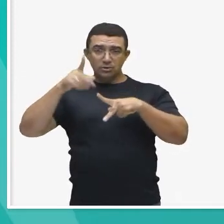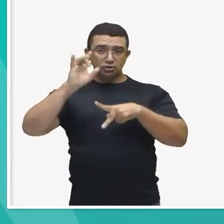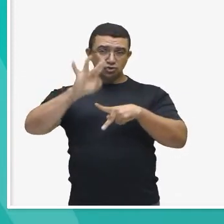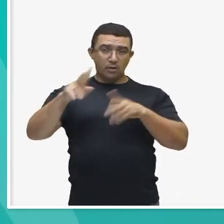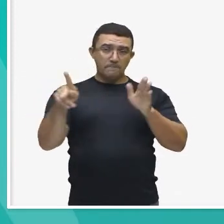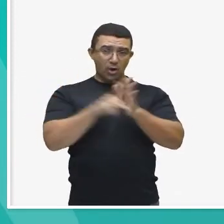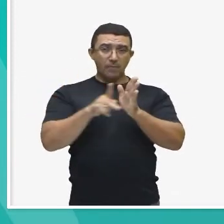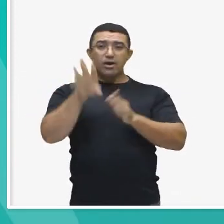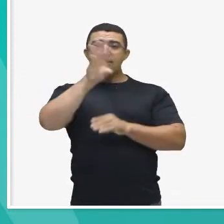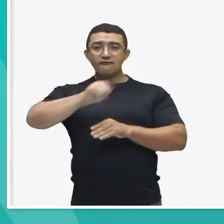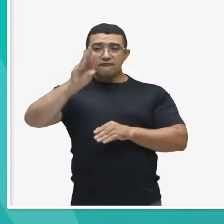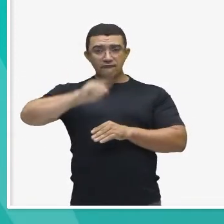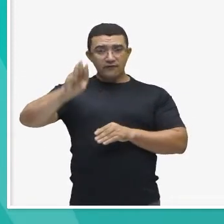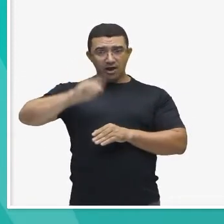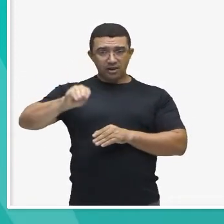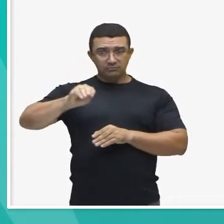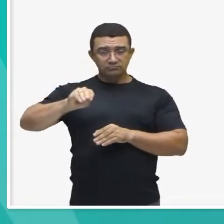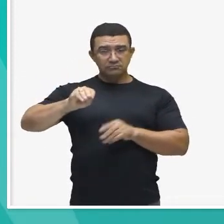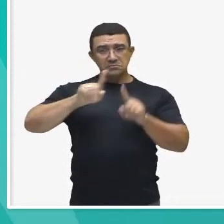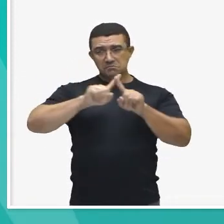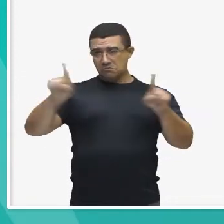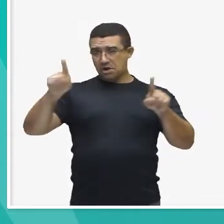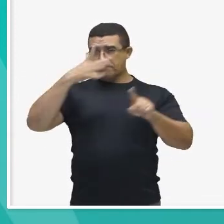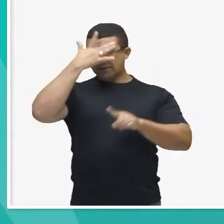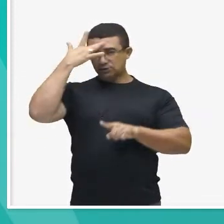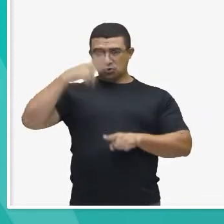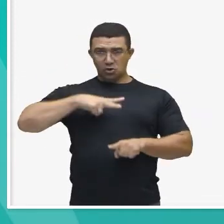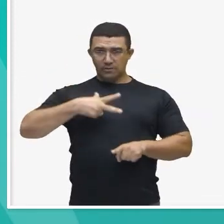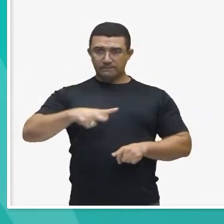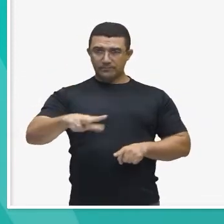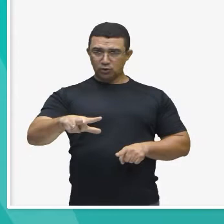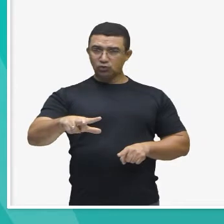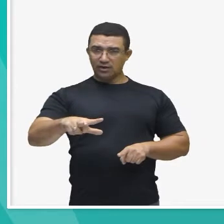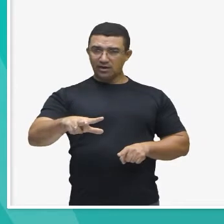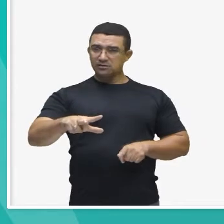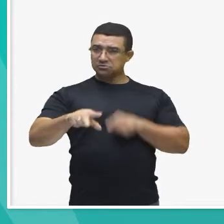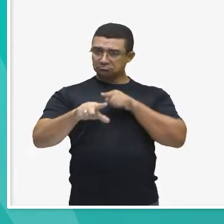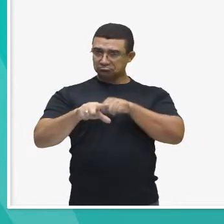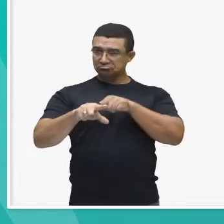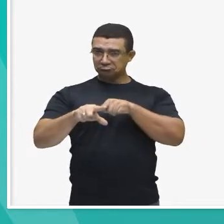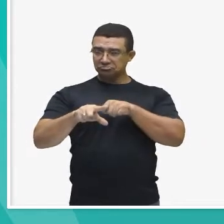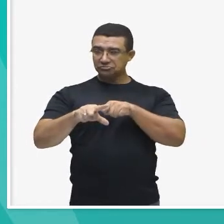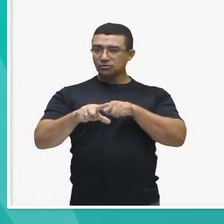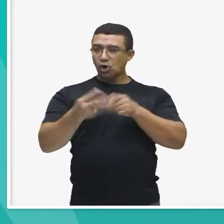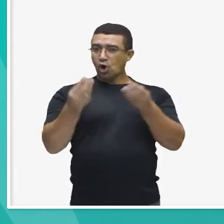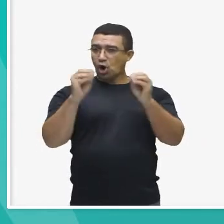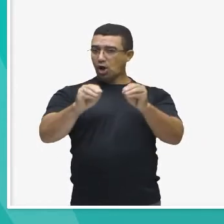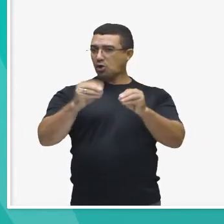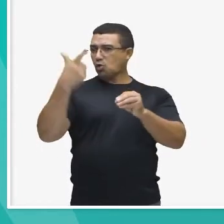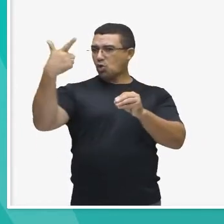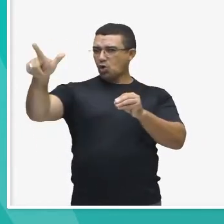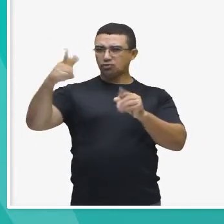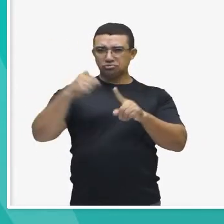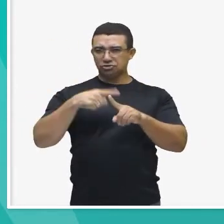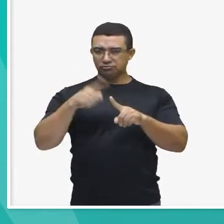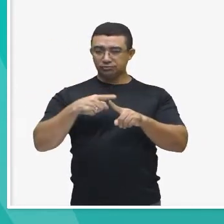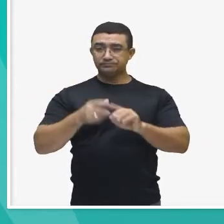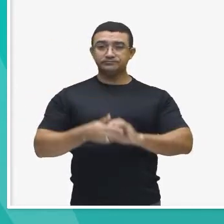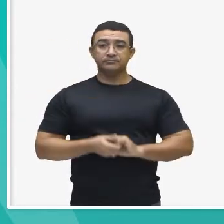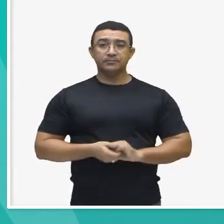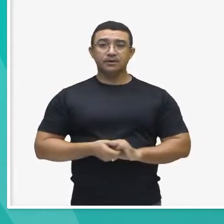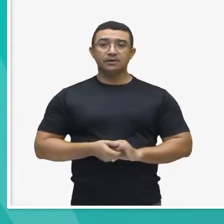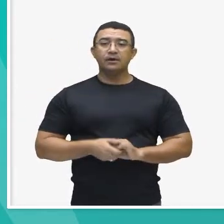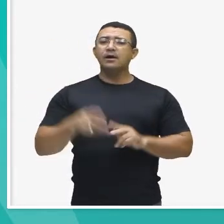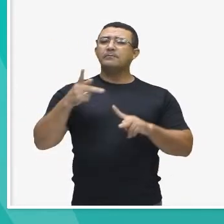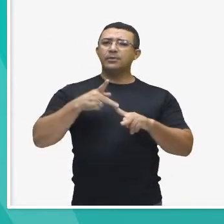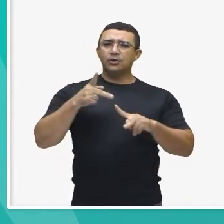os portugueses já usam de outra forma, que nós vamos ver quando for estudar cada caso, tá certo? Então, os pronomes oblíquos, átonos,